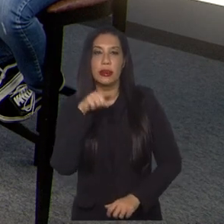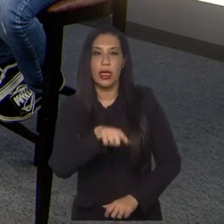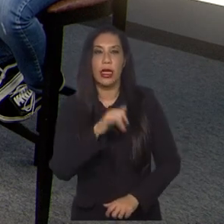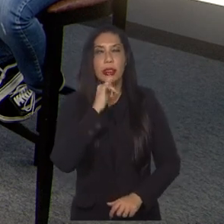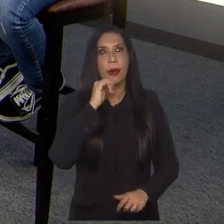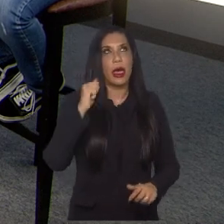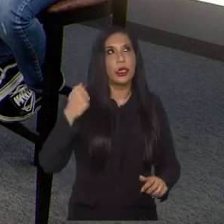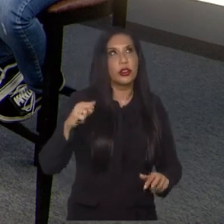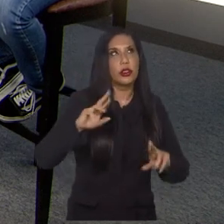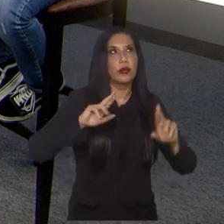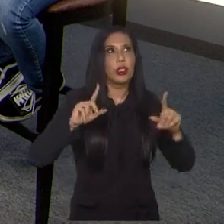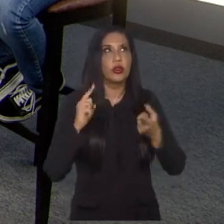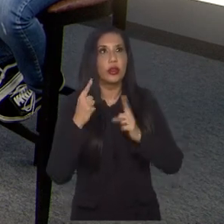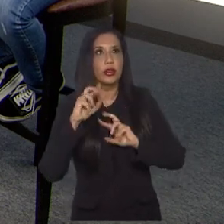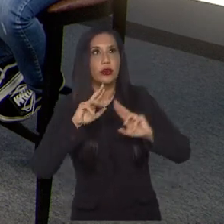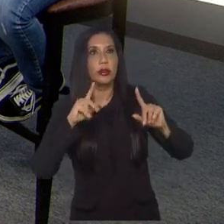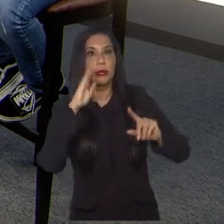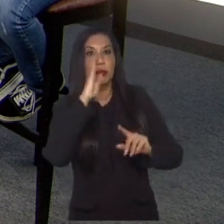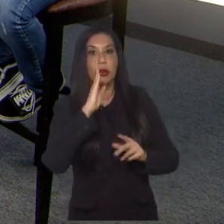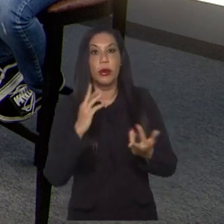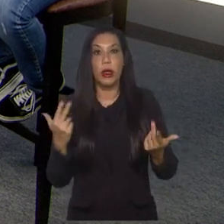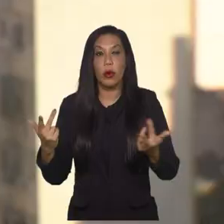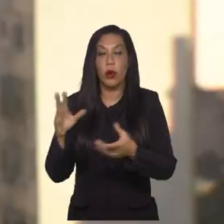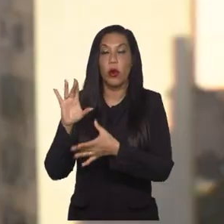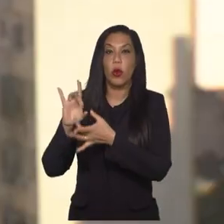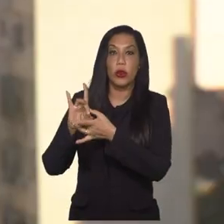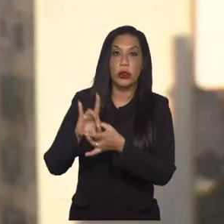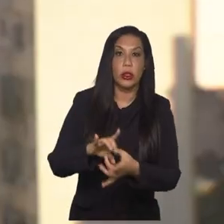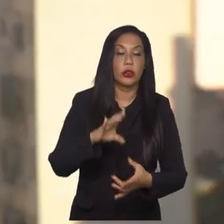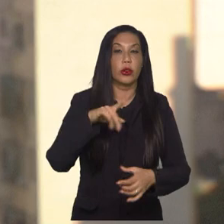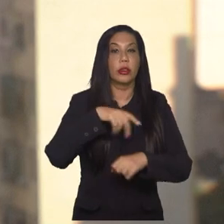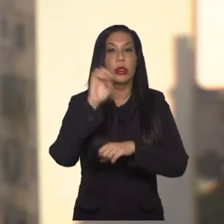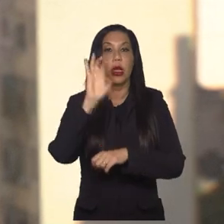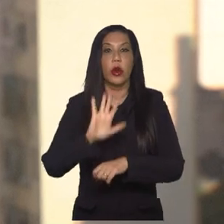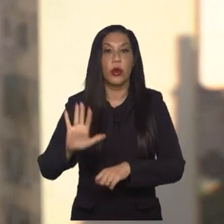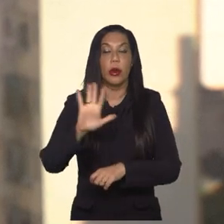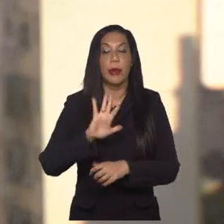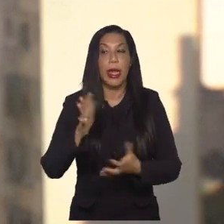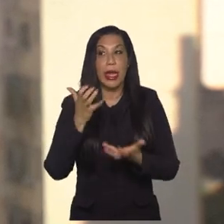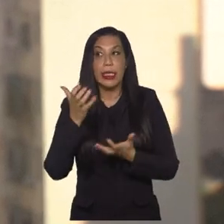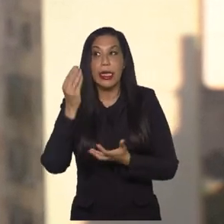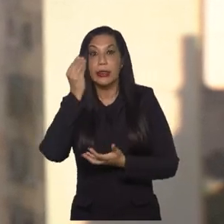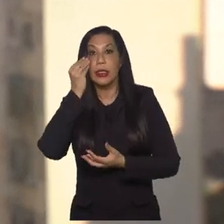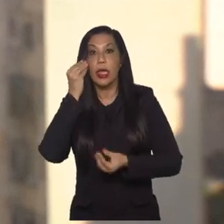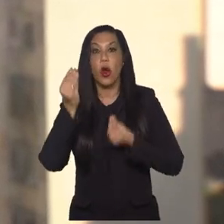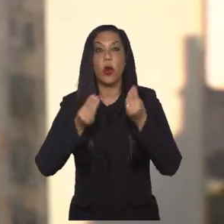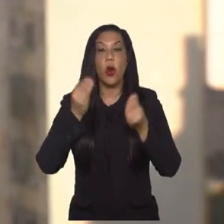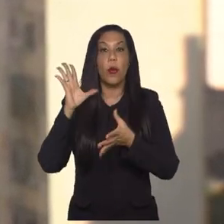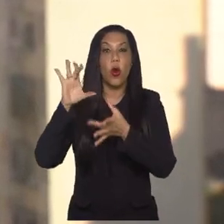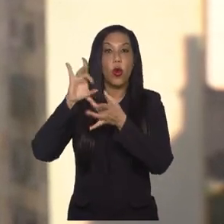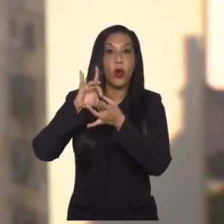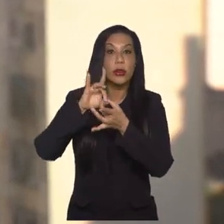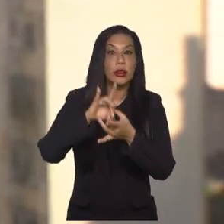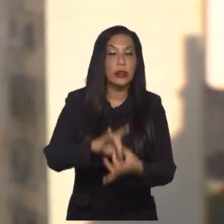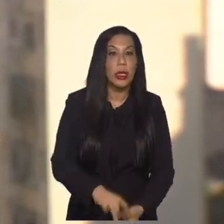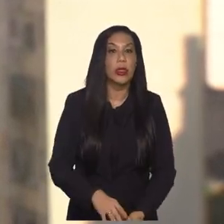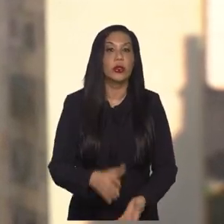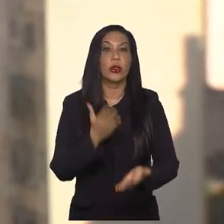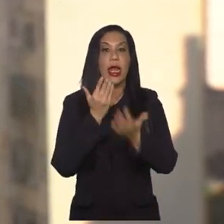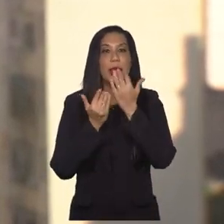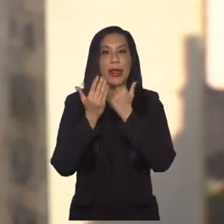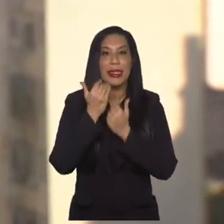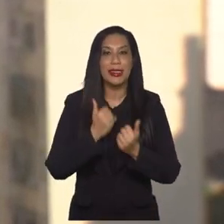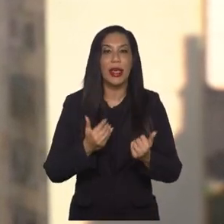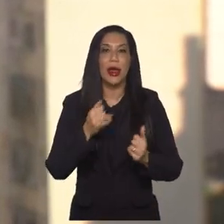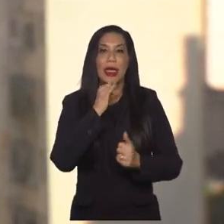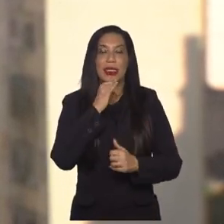do chileno, que é diferente do brasileiro, né? A Europa é o mesmo contexto. Então ela foi tentar entender como era o contexto, principalmente na alimentação, e ela até brincou que ela